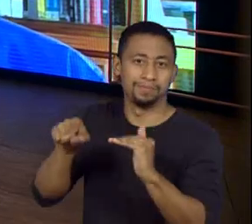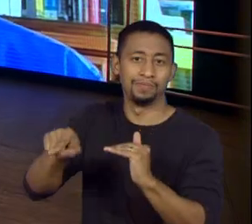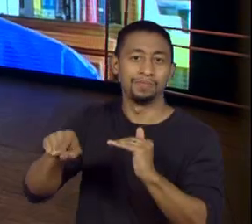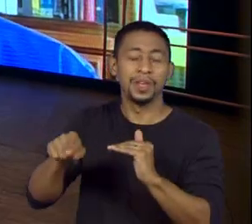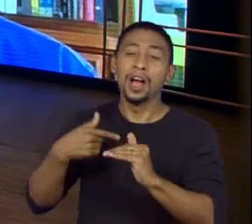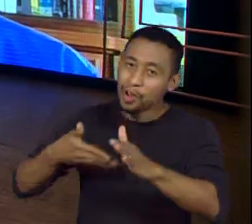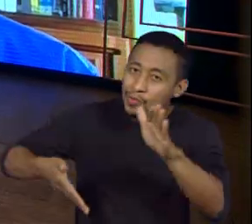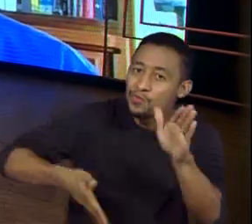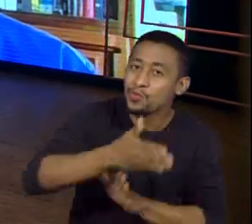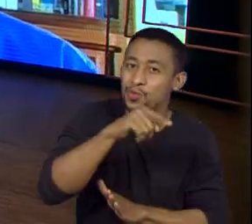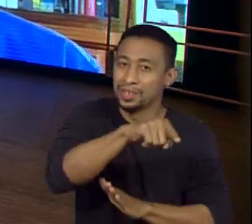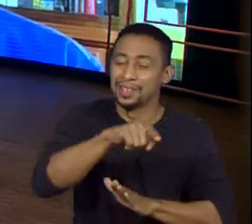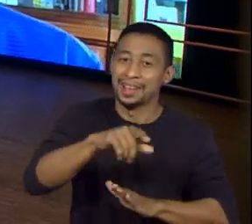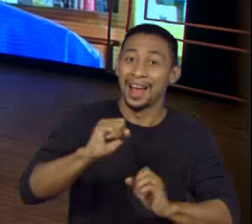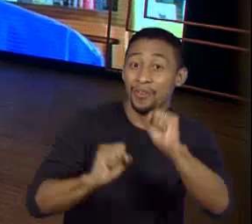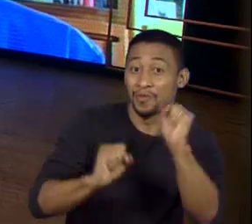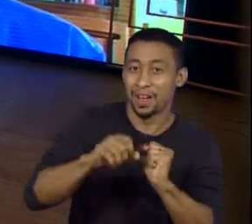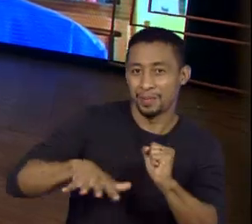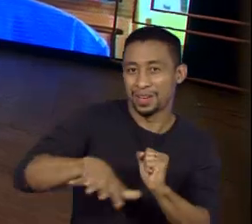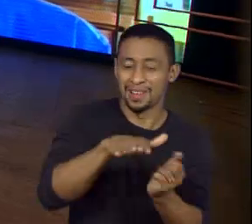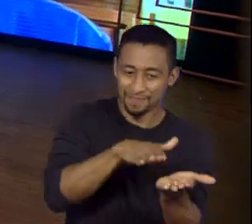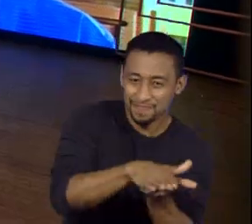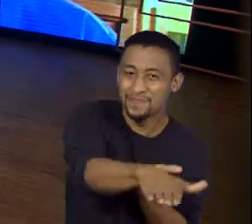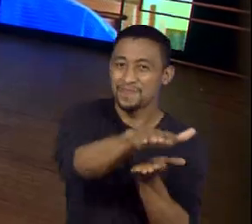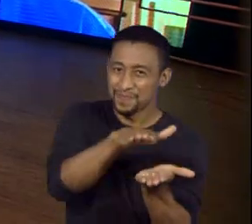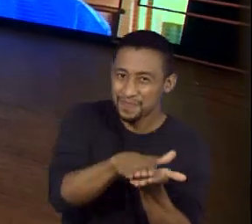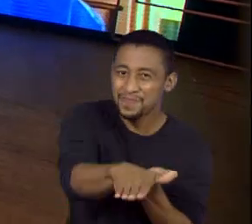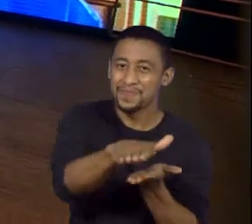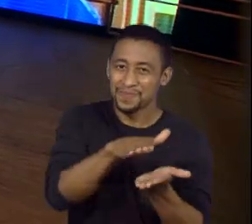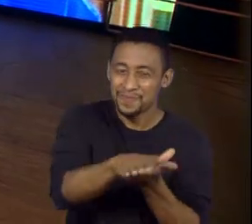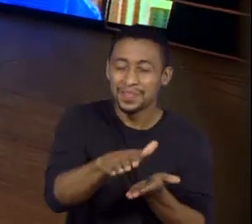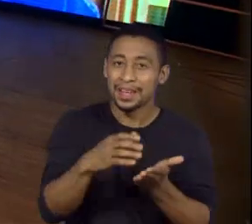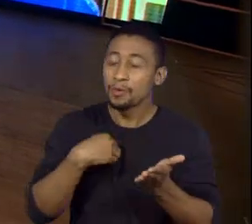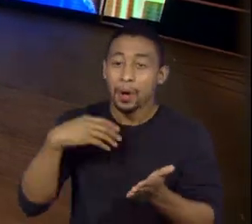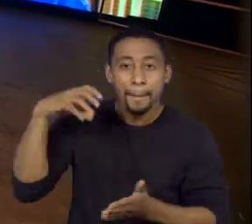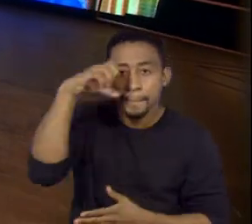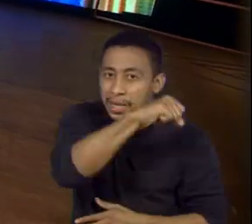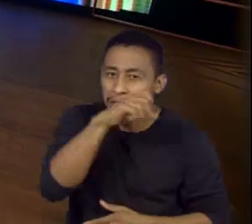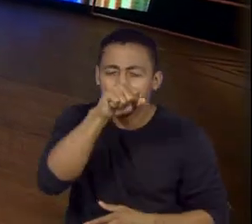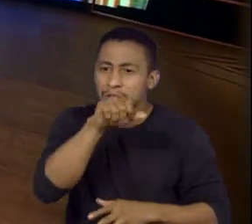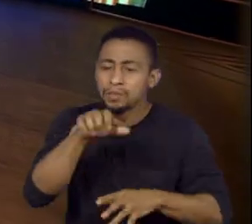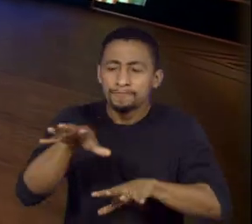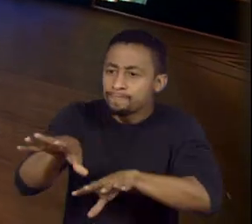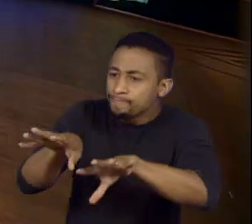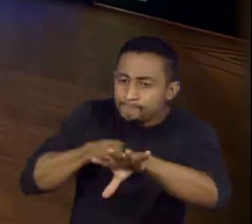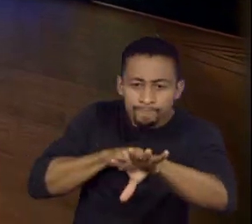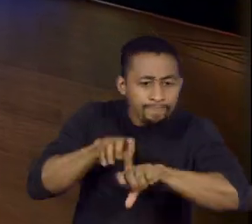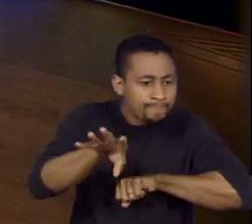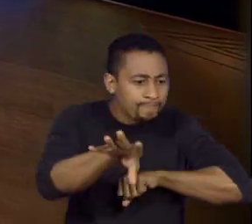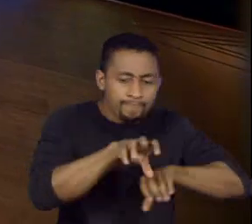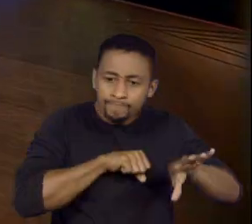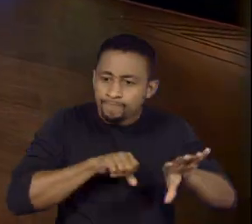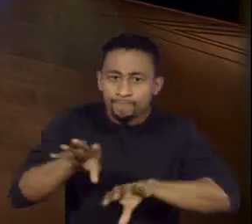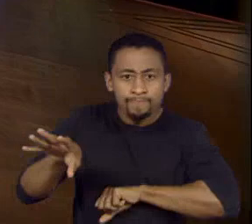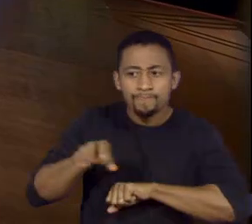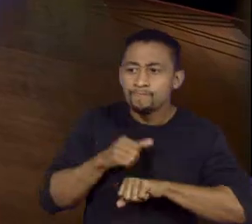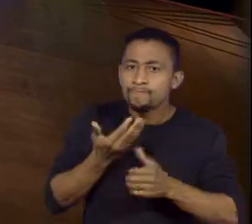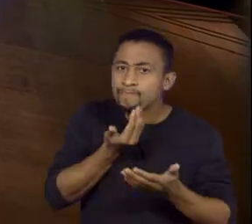tudo mesmo. E isso depois, na minha carreira de